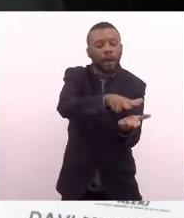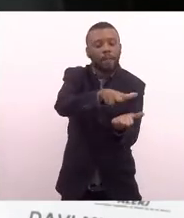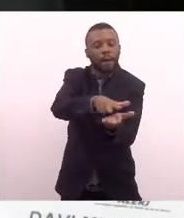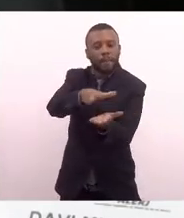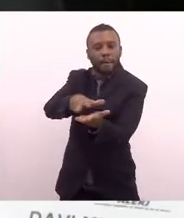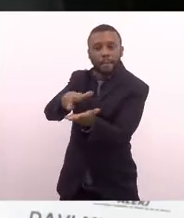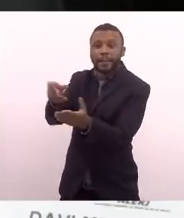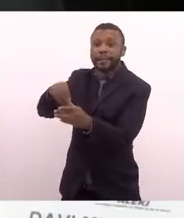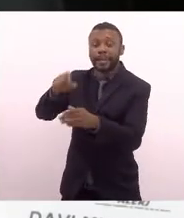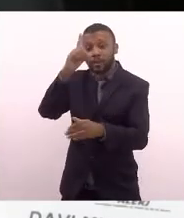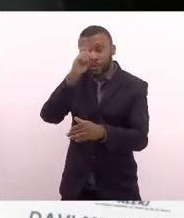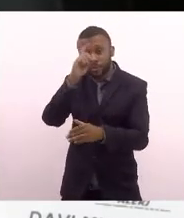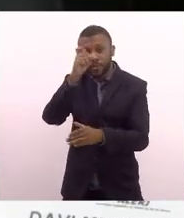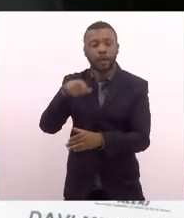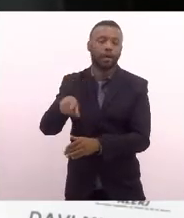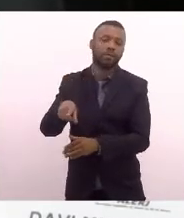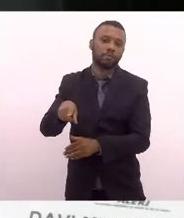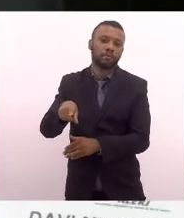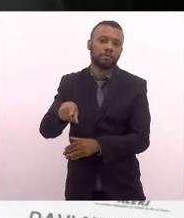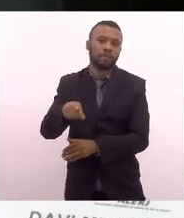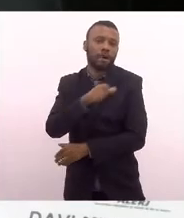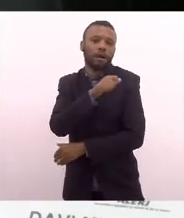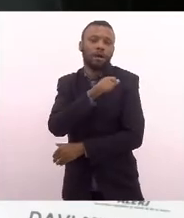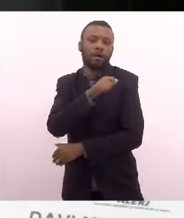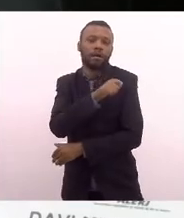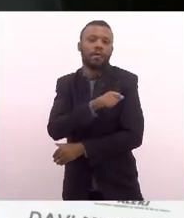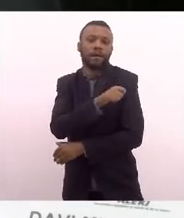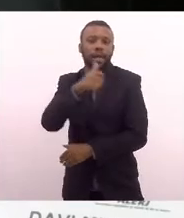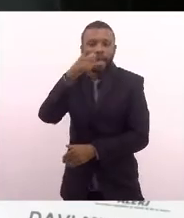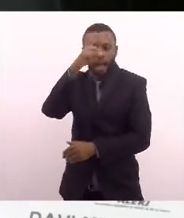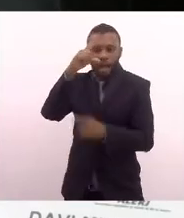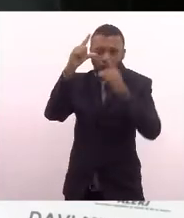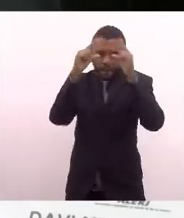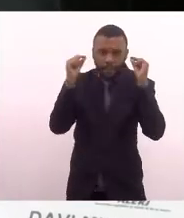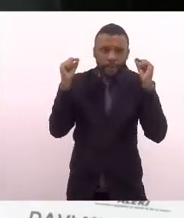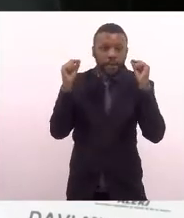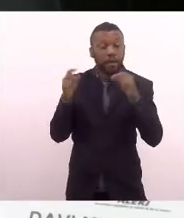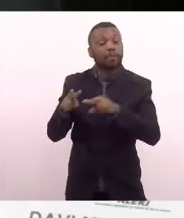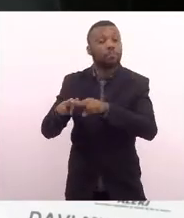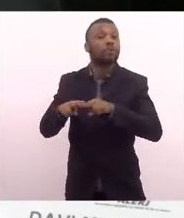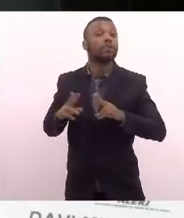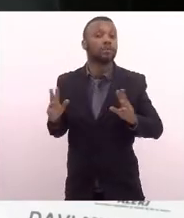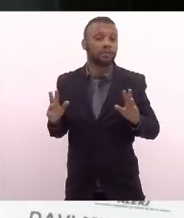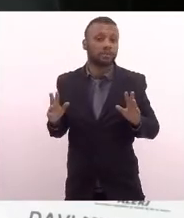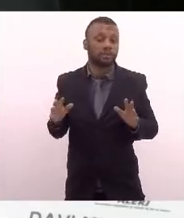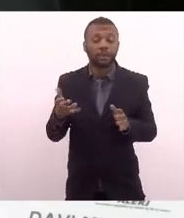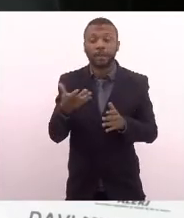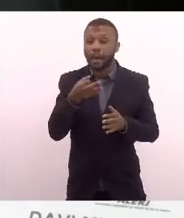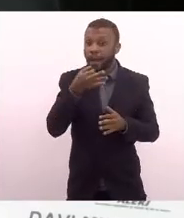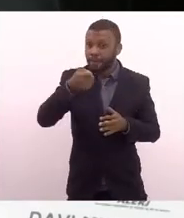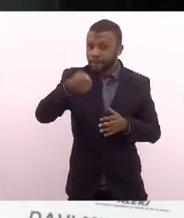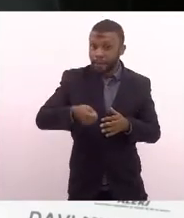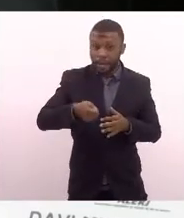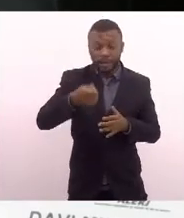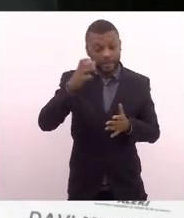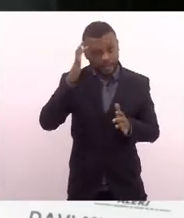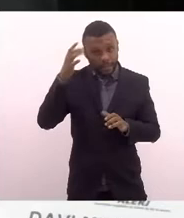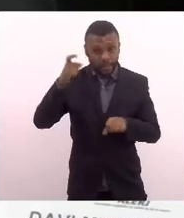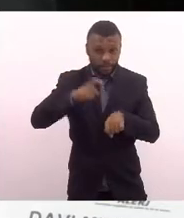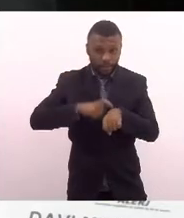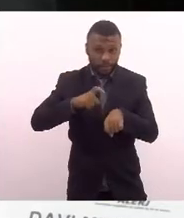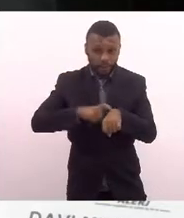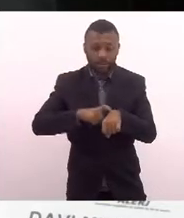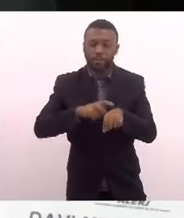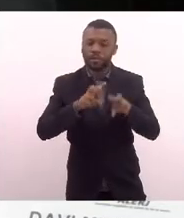nas unidades. É por isso que vocês cuidam e é por isso. Mas eu queria afirmar, e nesse momento é decisivo isso, tanto o elemento